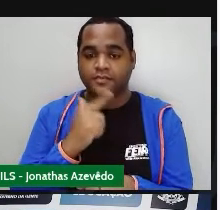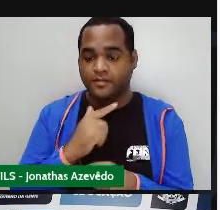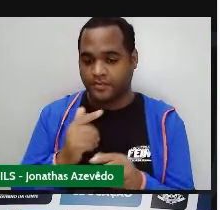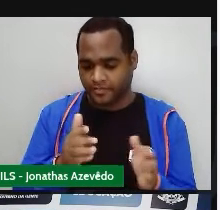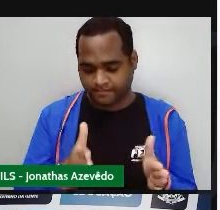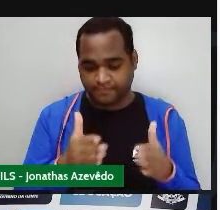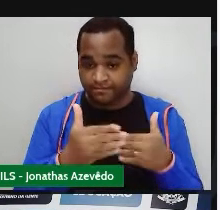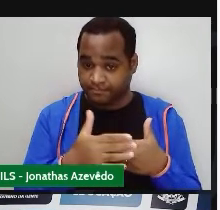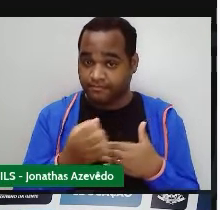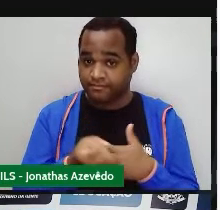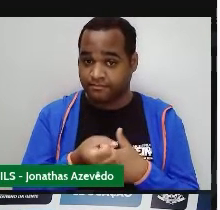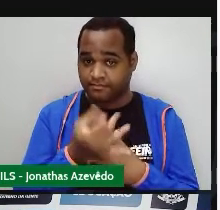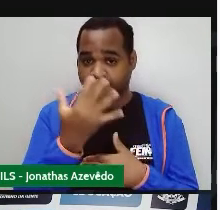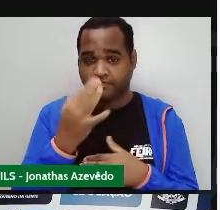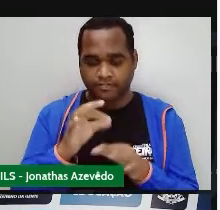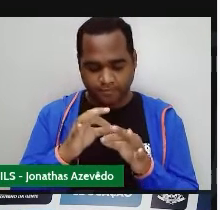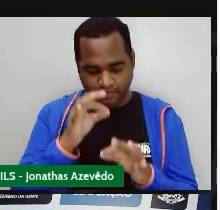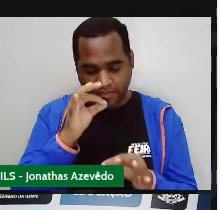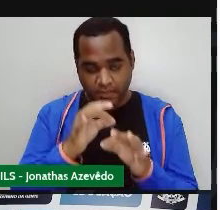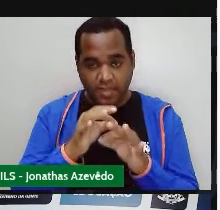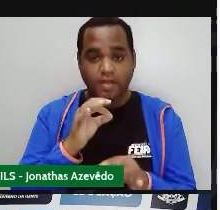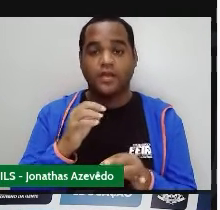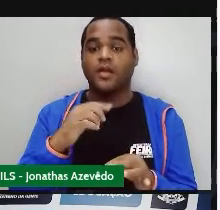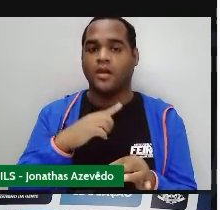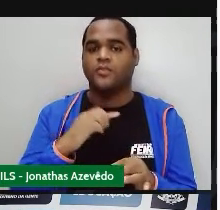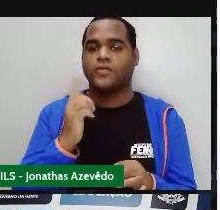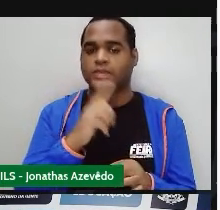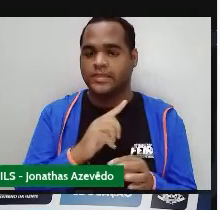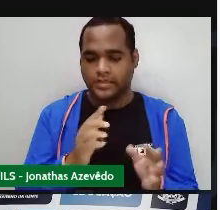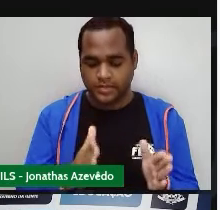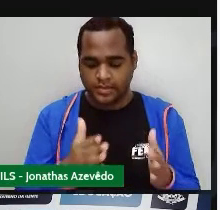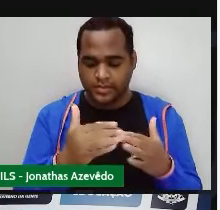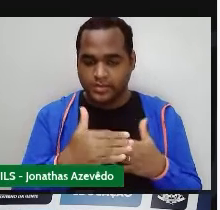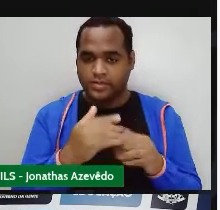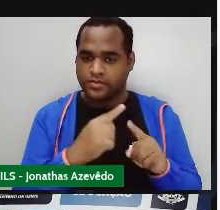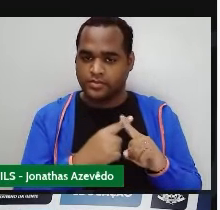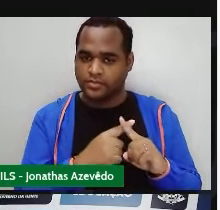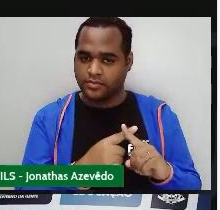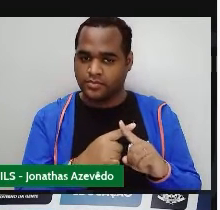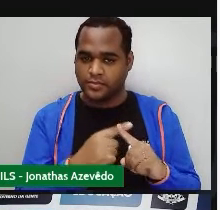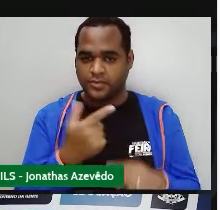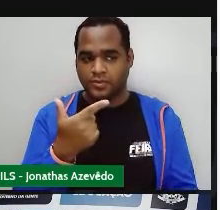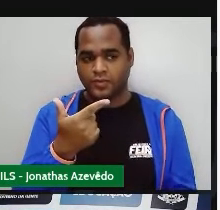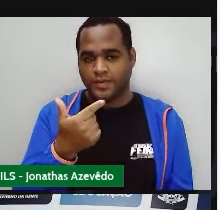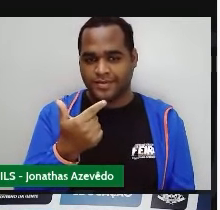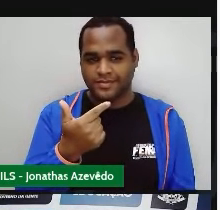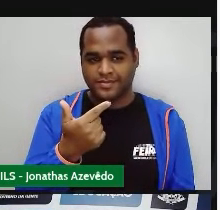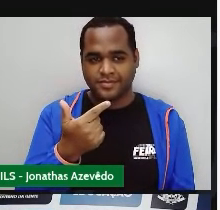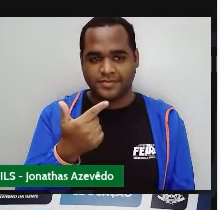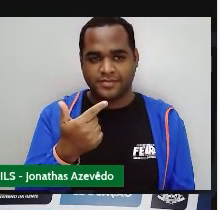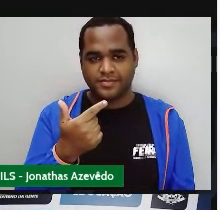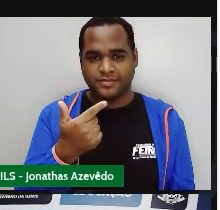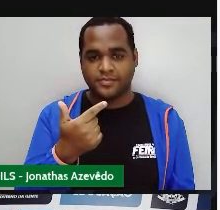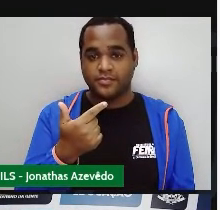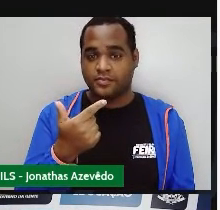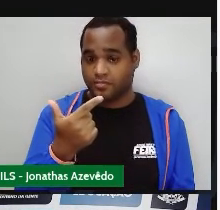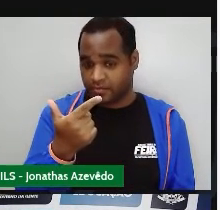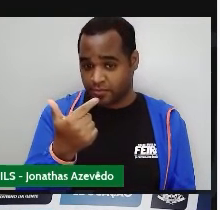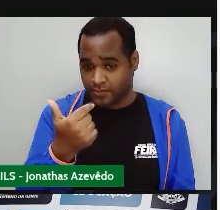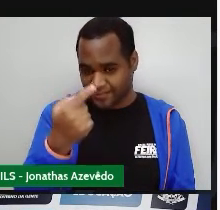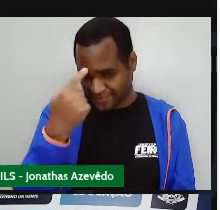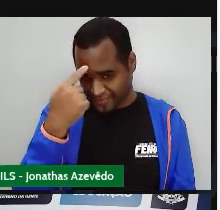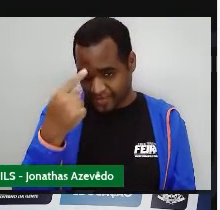cubos A quantidade de Canudos vezes 12 porque